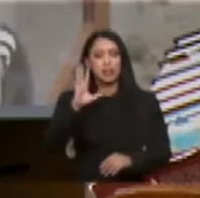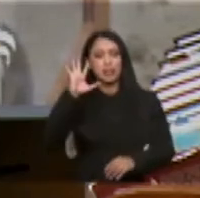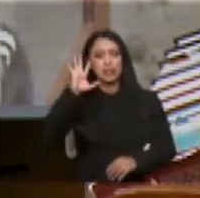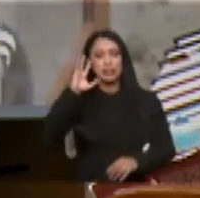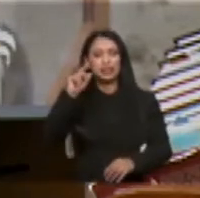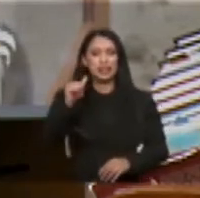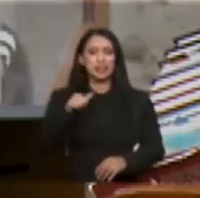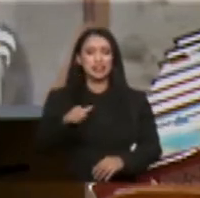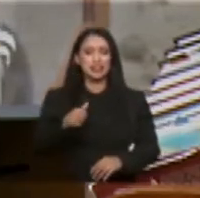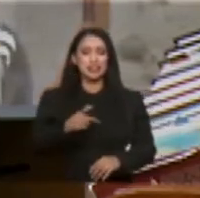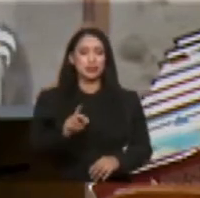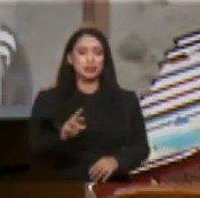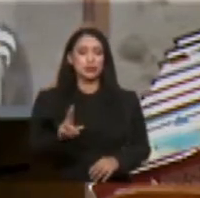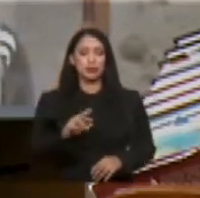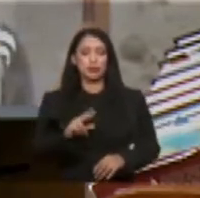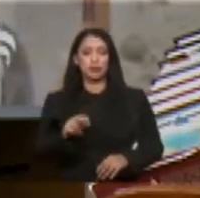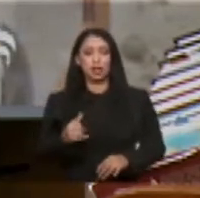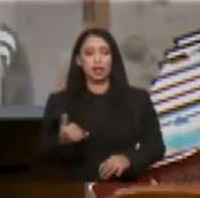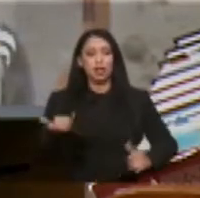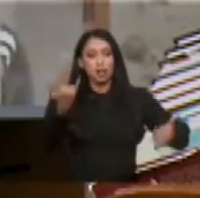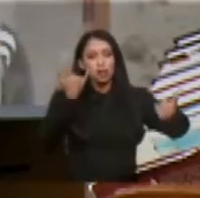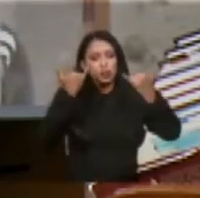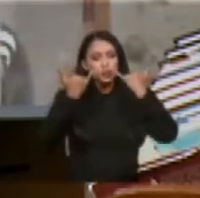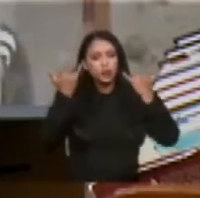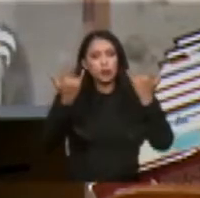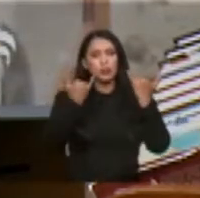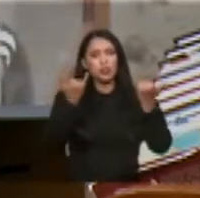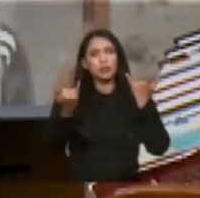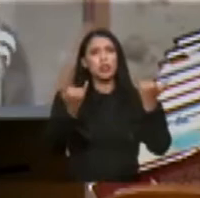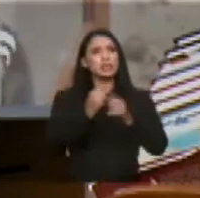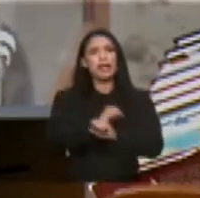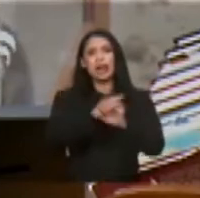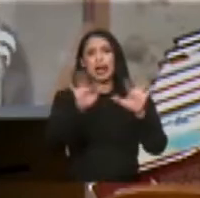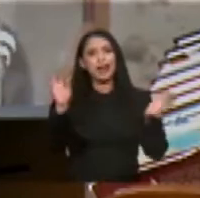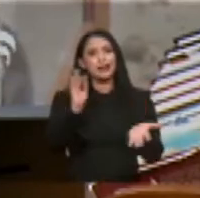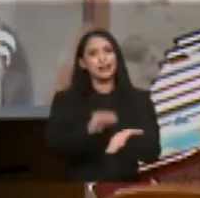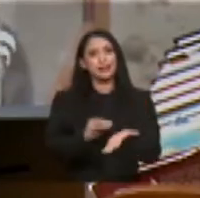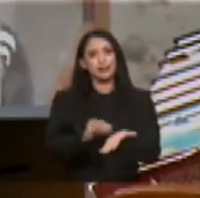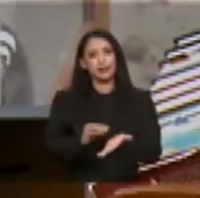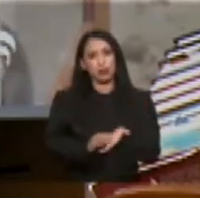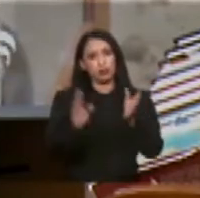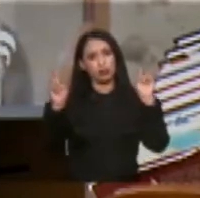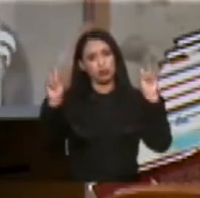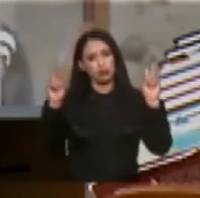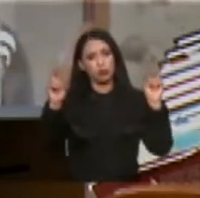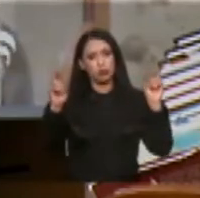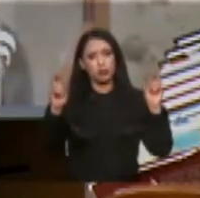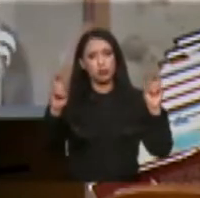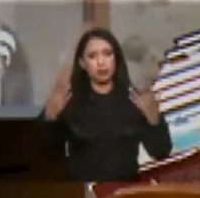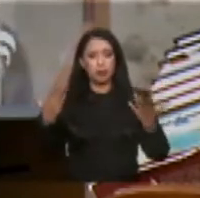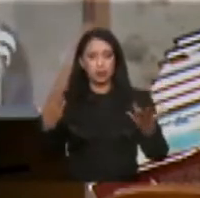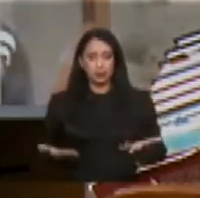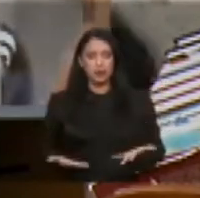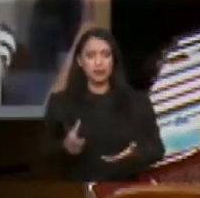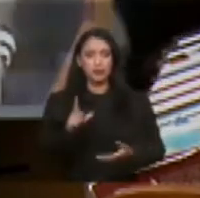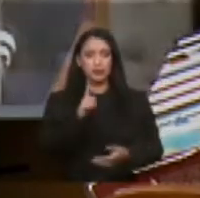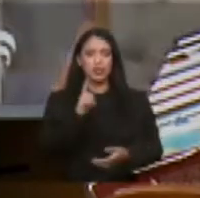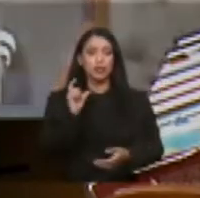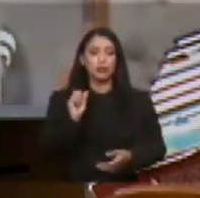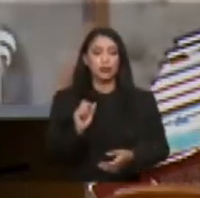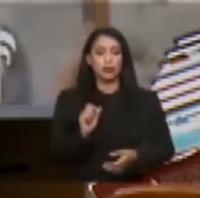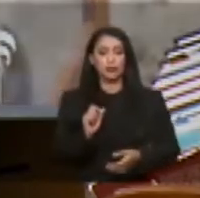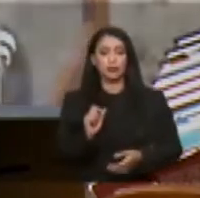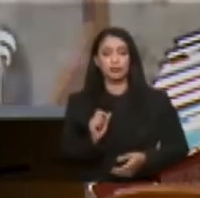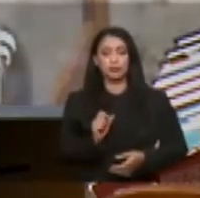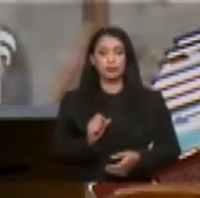decisório vago, além de não disponibilizar informações claras à população sobre o tema. Sustenta-se ainda